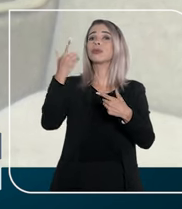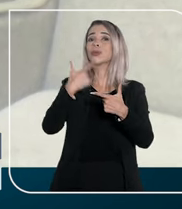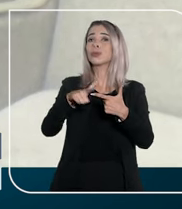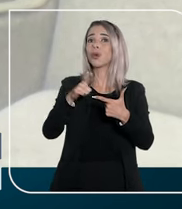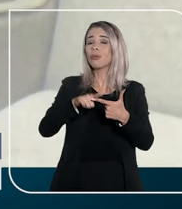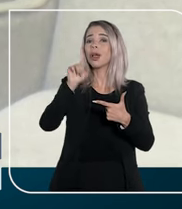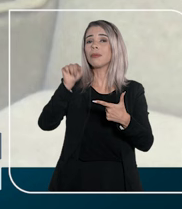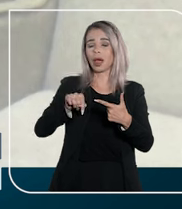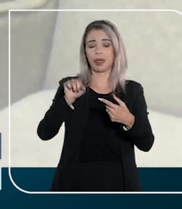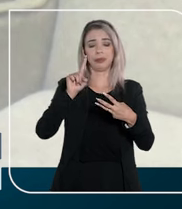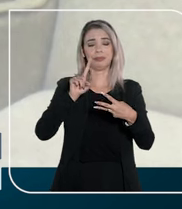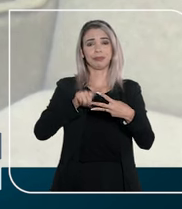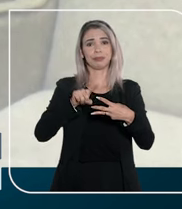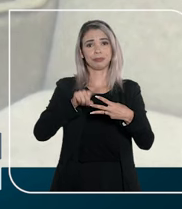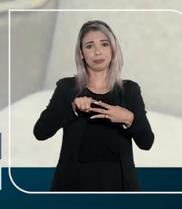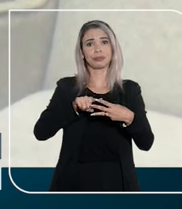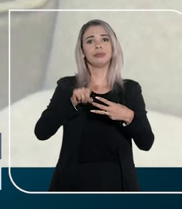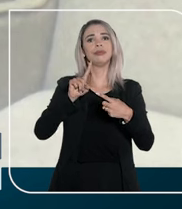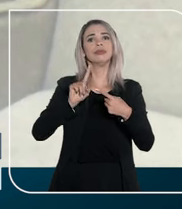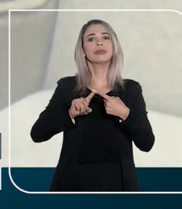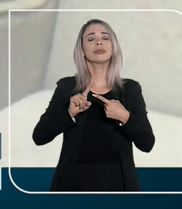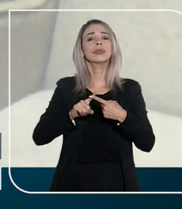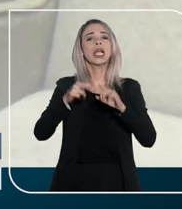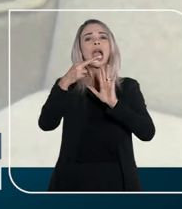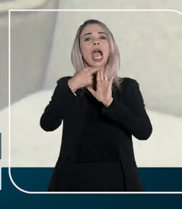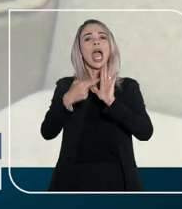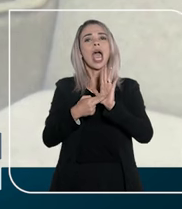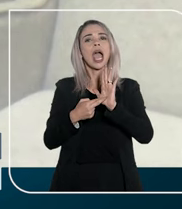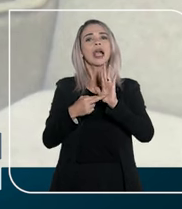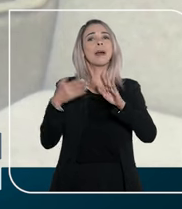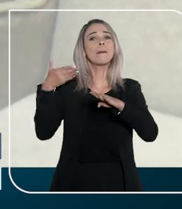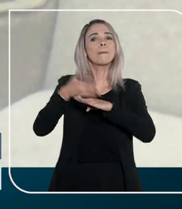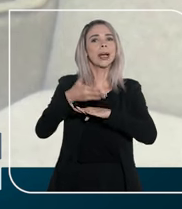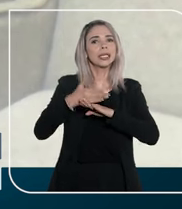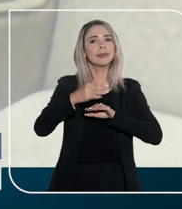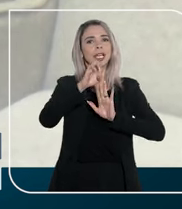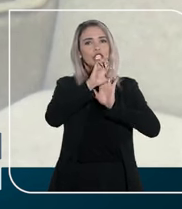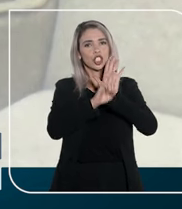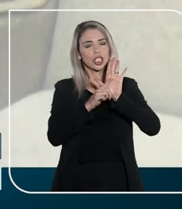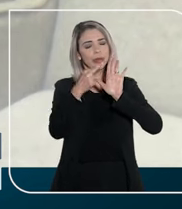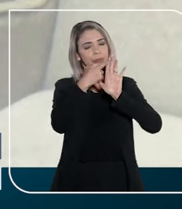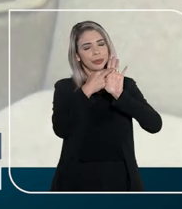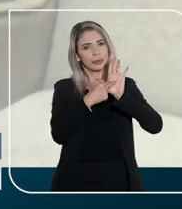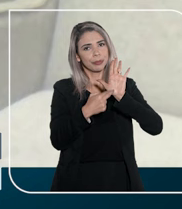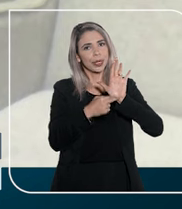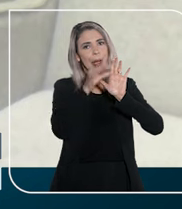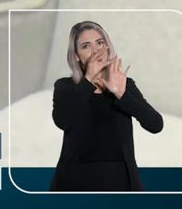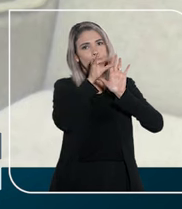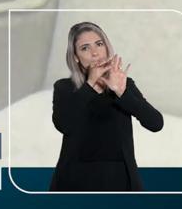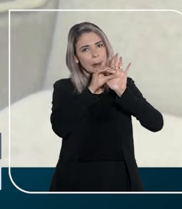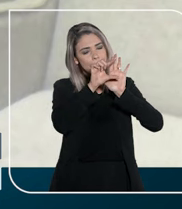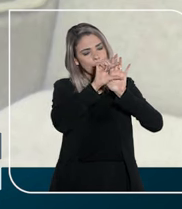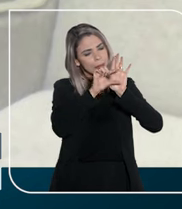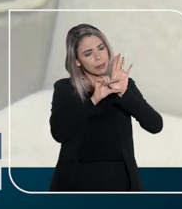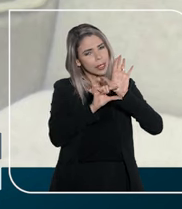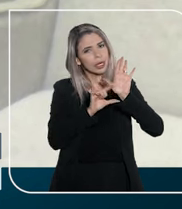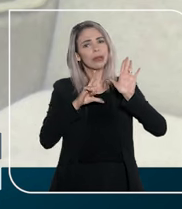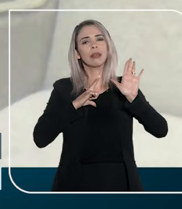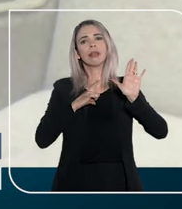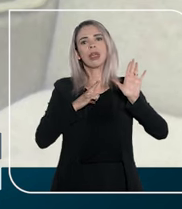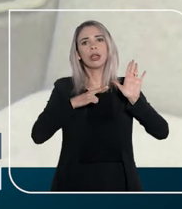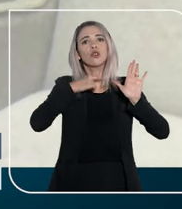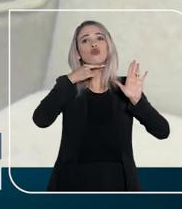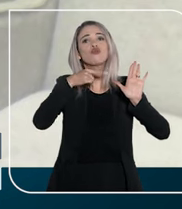Primeiro, a definição dos requisitos de participação dos candidatos no edital, né? Sempre há questionamentos em relação a